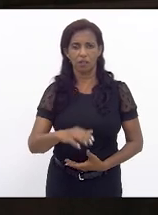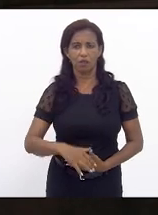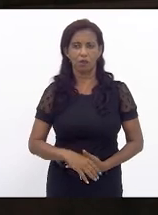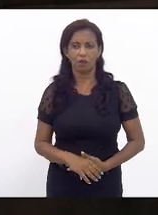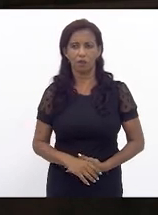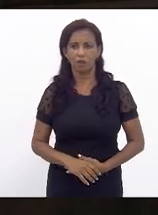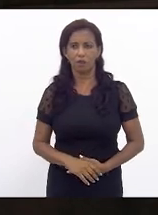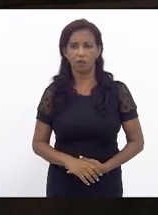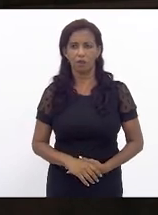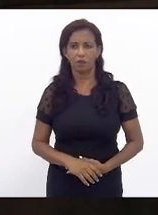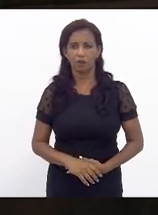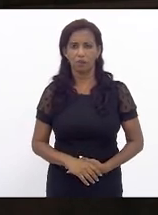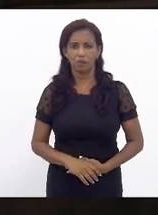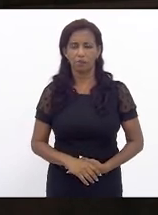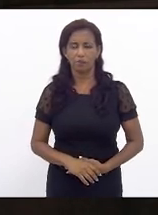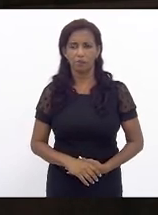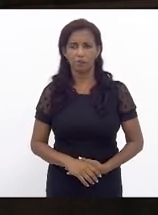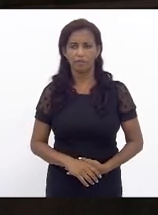Deputado Jair